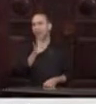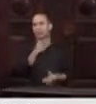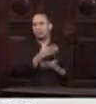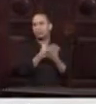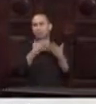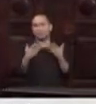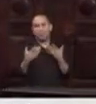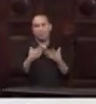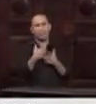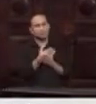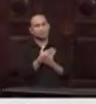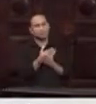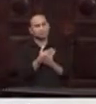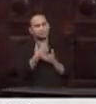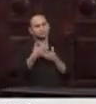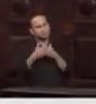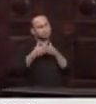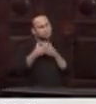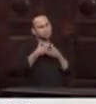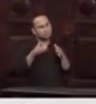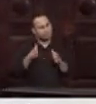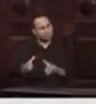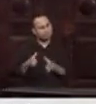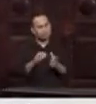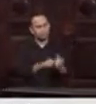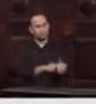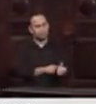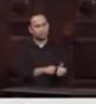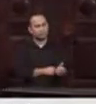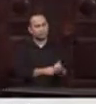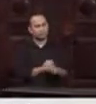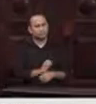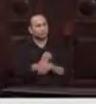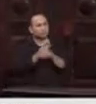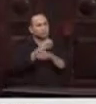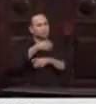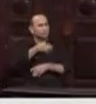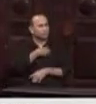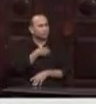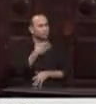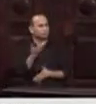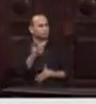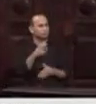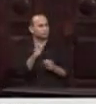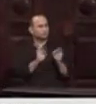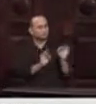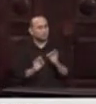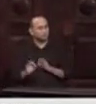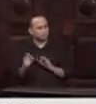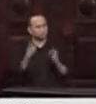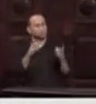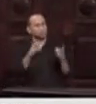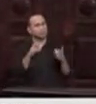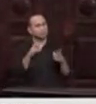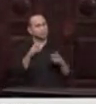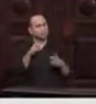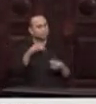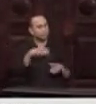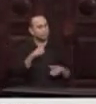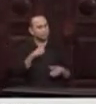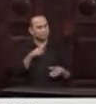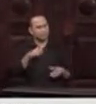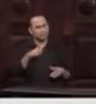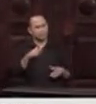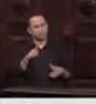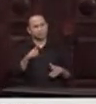começar a provocar, por um lado, o poder público estadual, no sentido da regularização fundiária e municipal, né, porque é uma